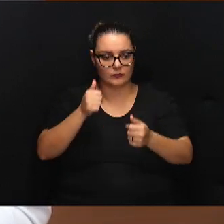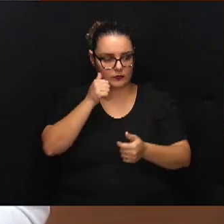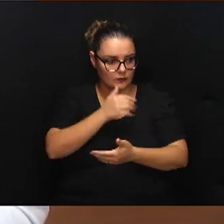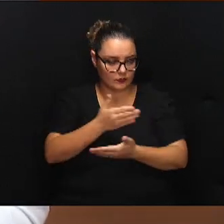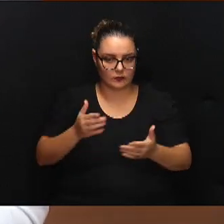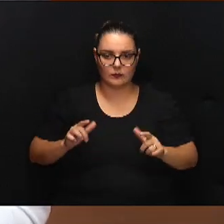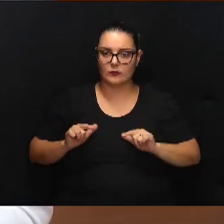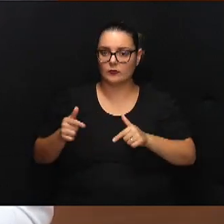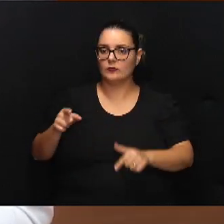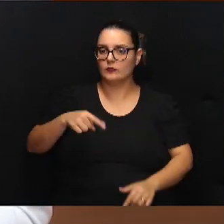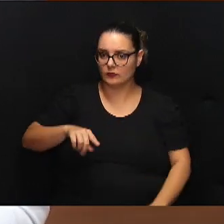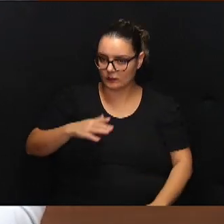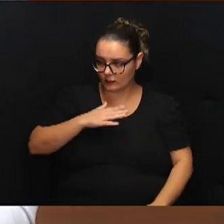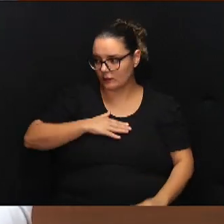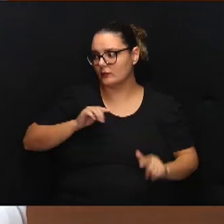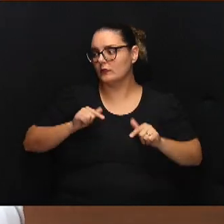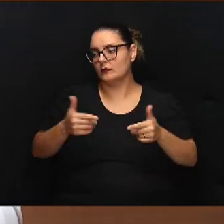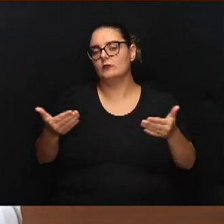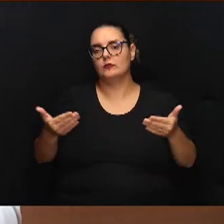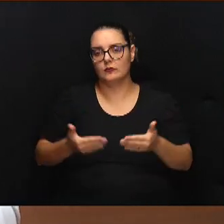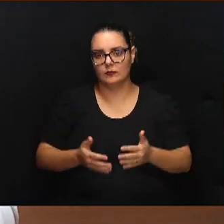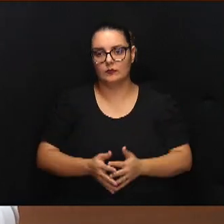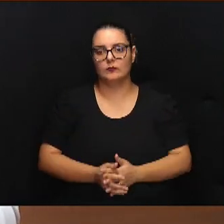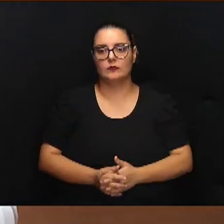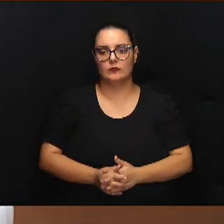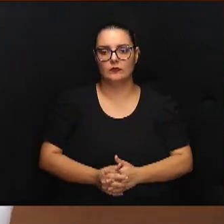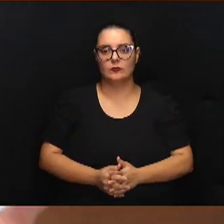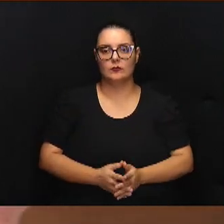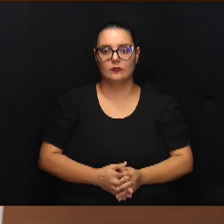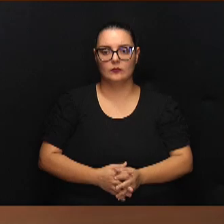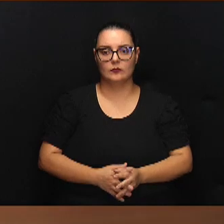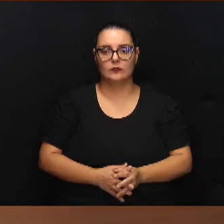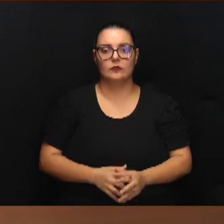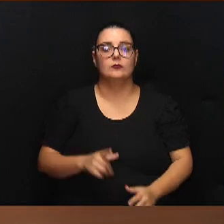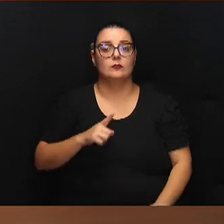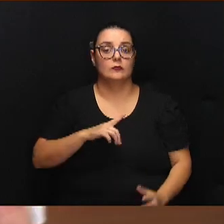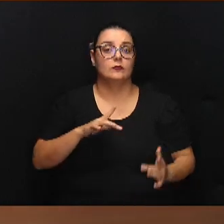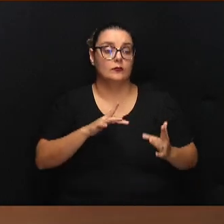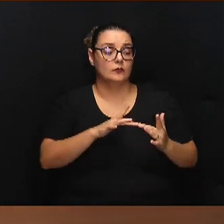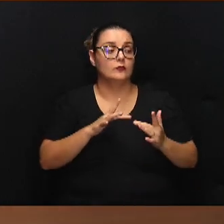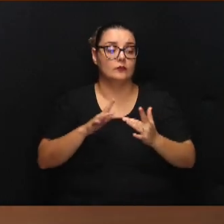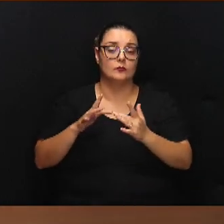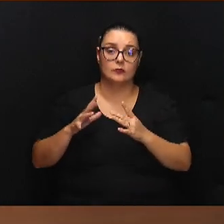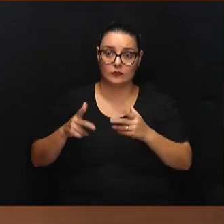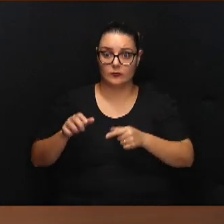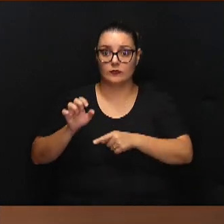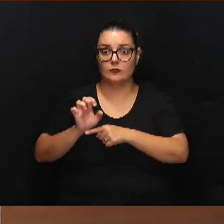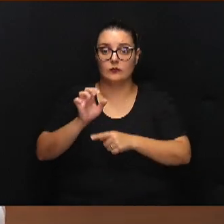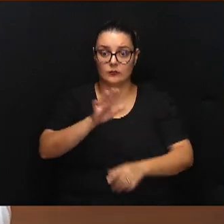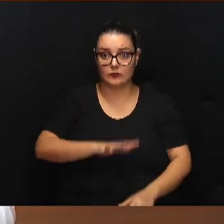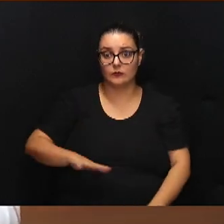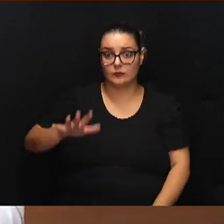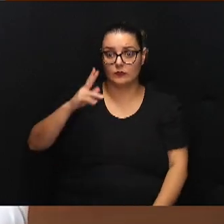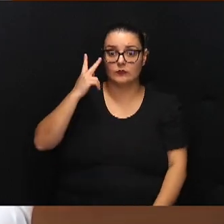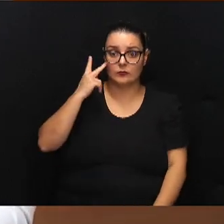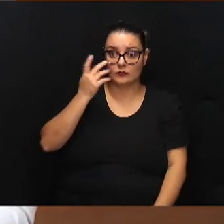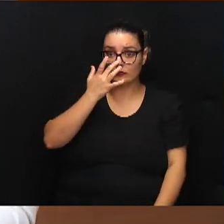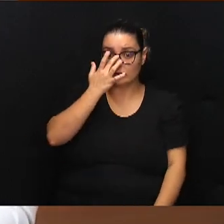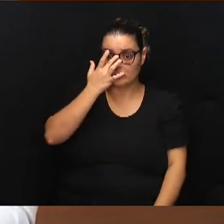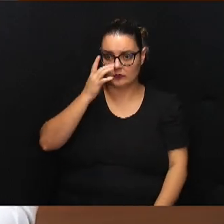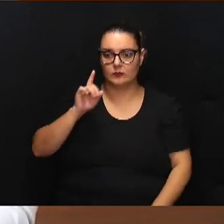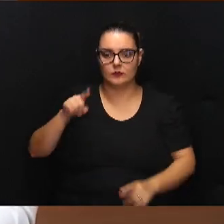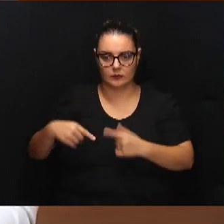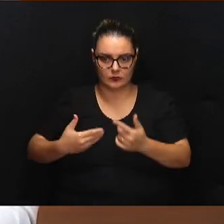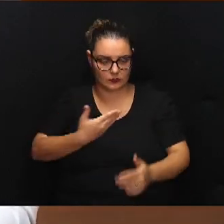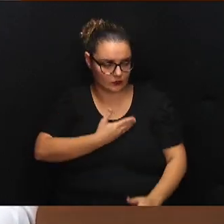luta de vocês é a minha luta agora. Tá bom? Eu tenho bastante contato em todo o estado de São Paulo. Eu vou falar com outros